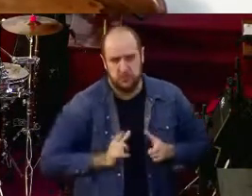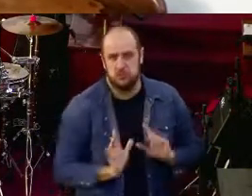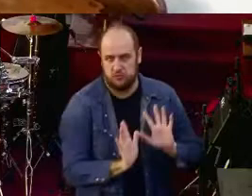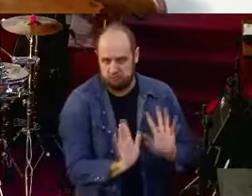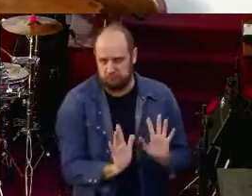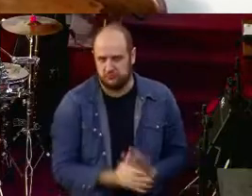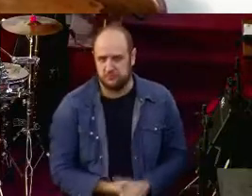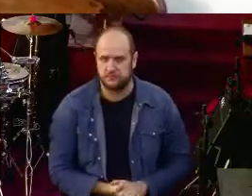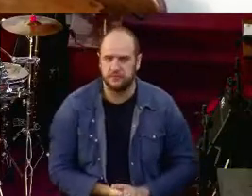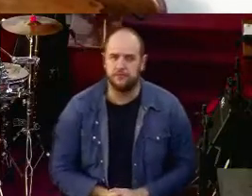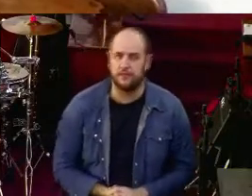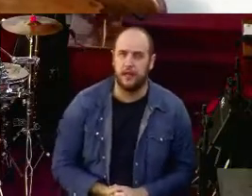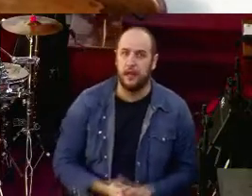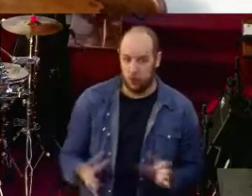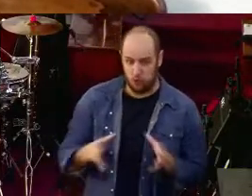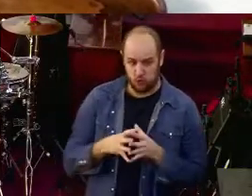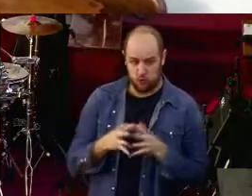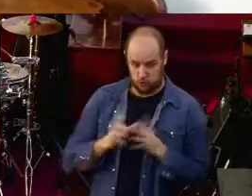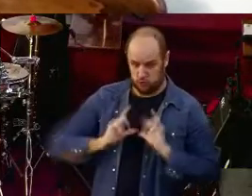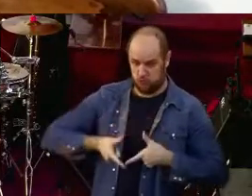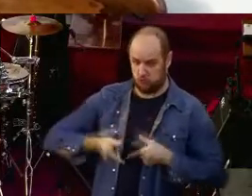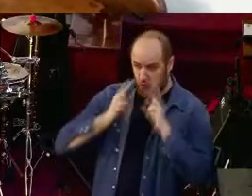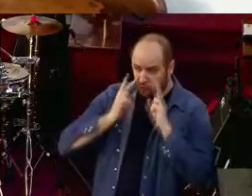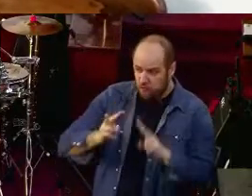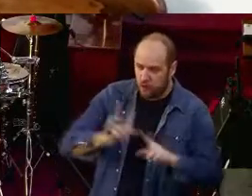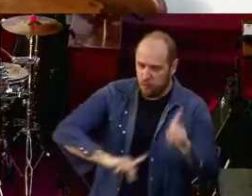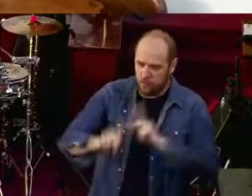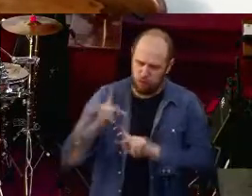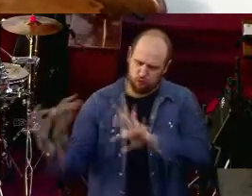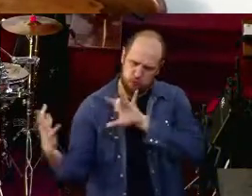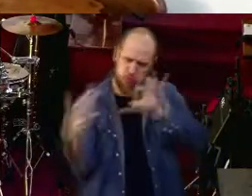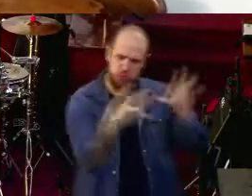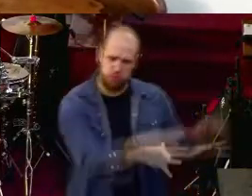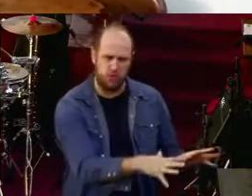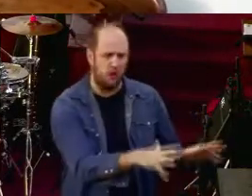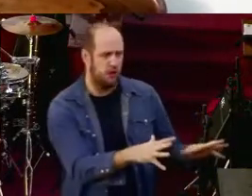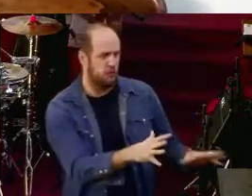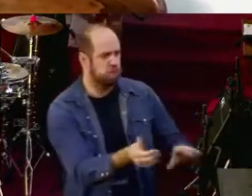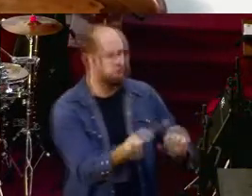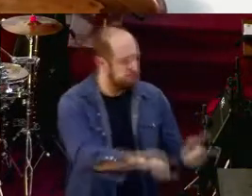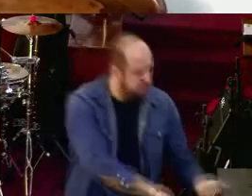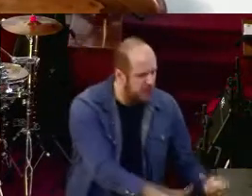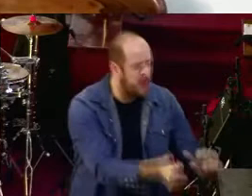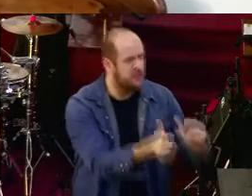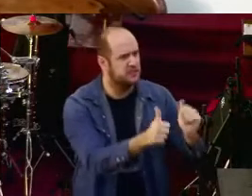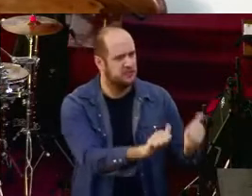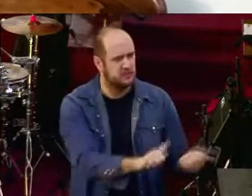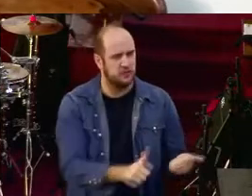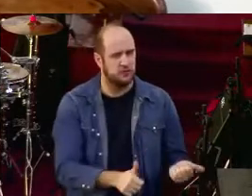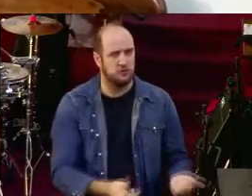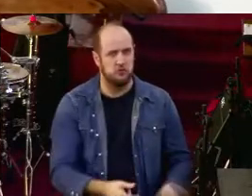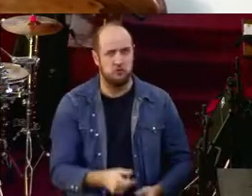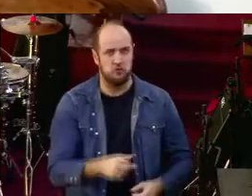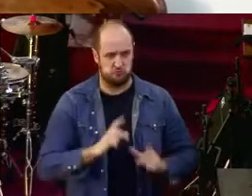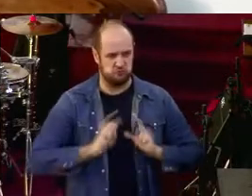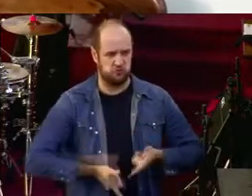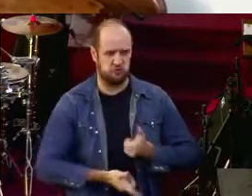veem o povo sendo batizado por João, os fariseus, os saduceus, estão lá, de braços cruzados,